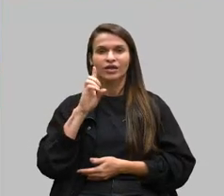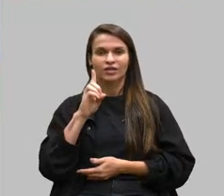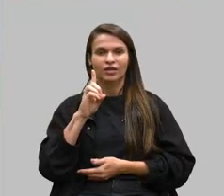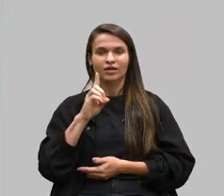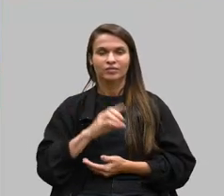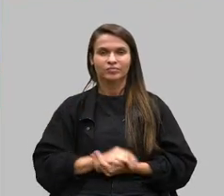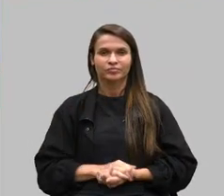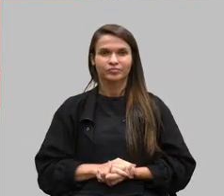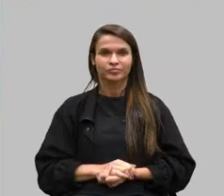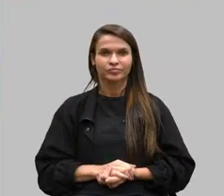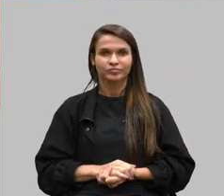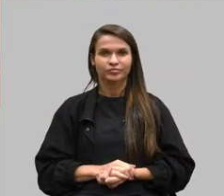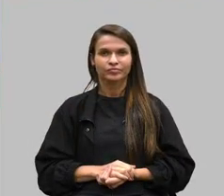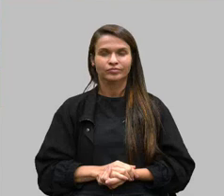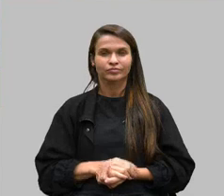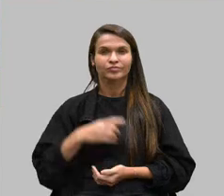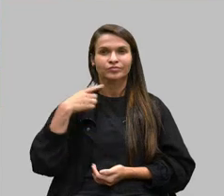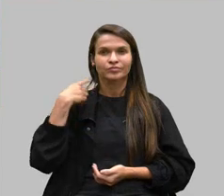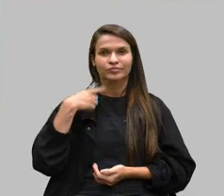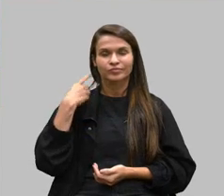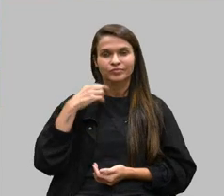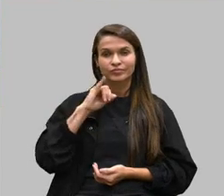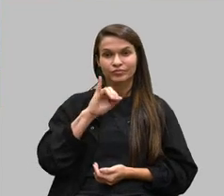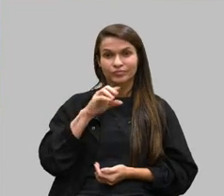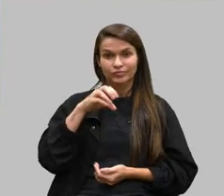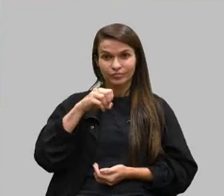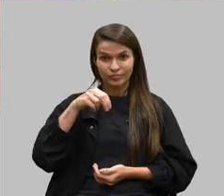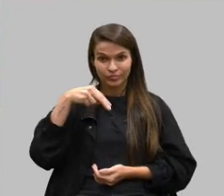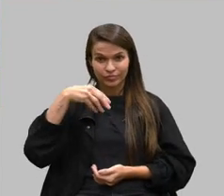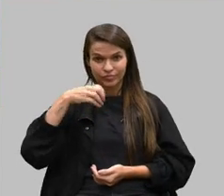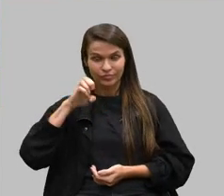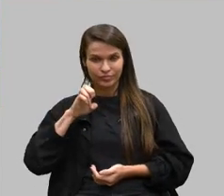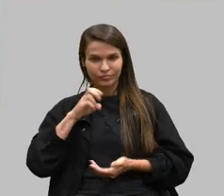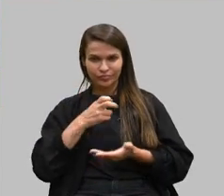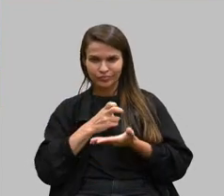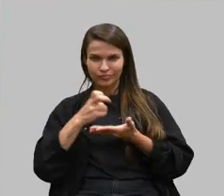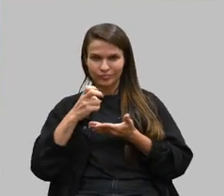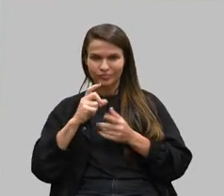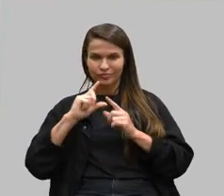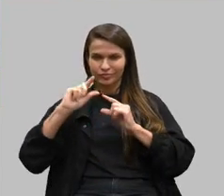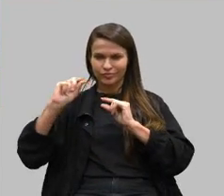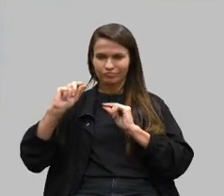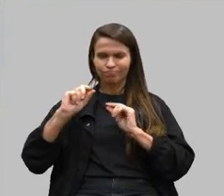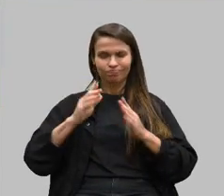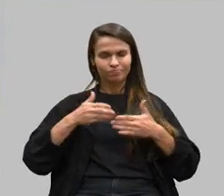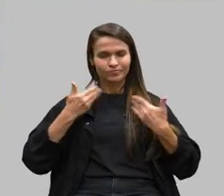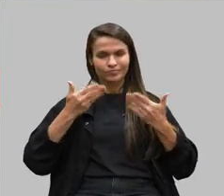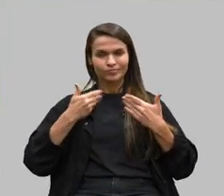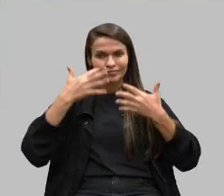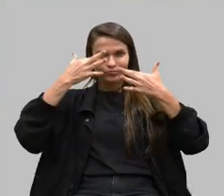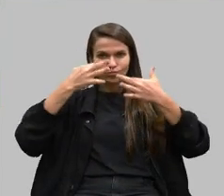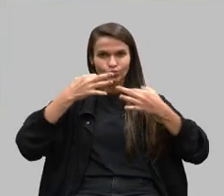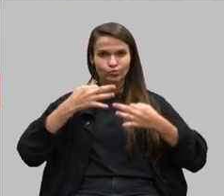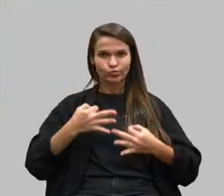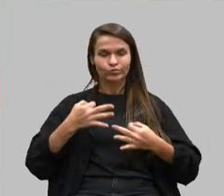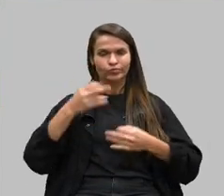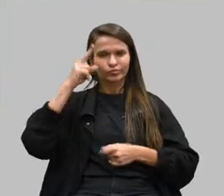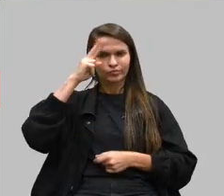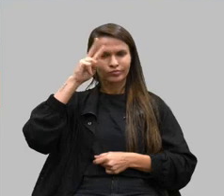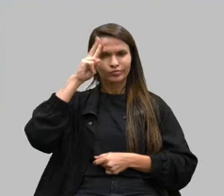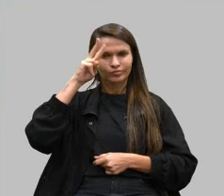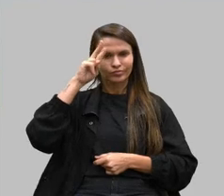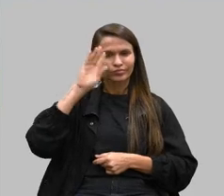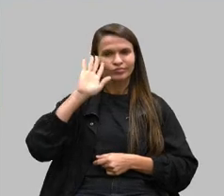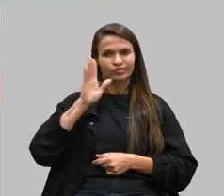ANTT Deputado Eon eu saio daqui extremamente entusiasmado com a convicção um histórico perverso que muito foi